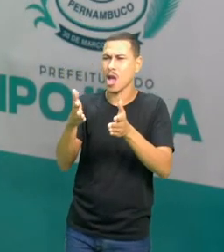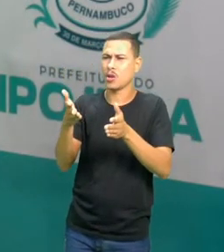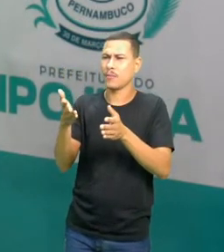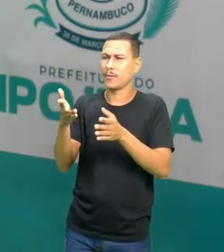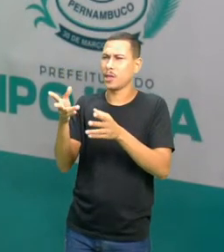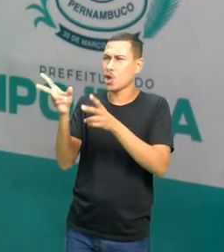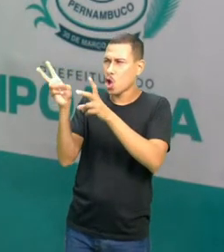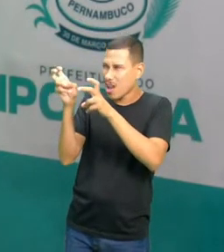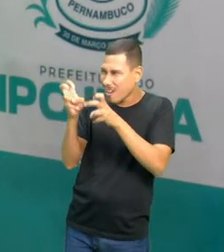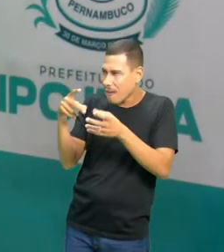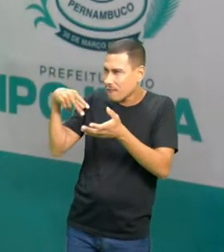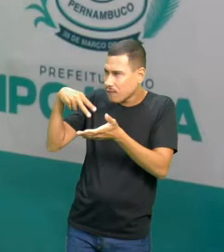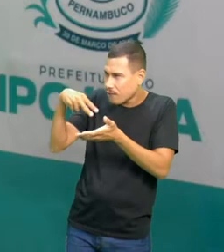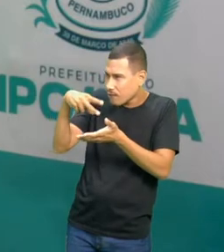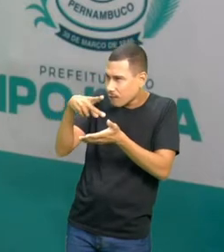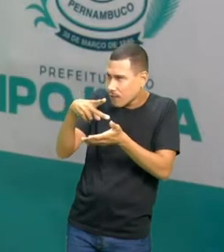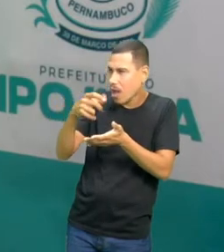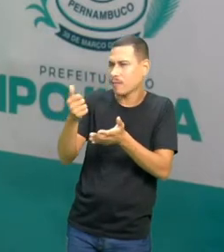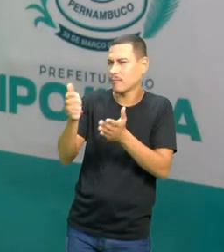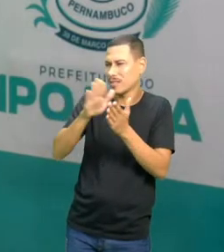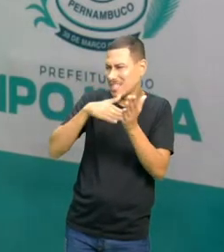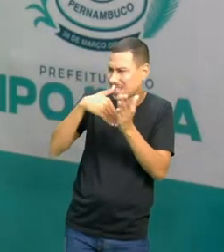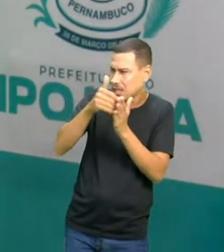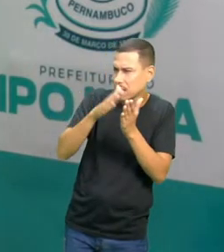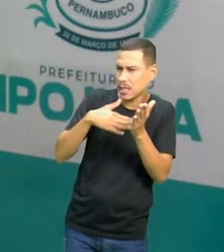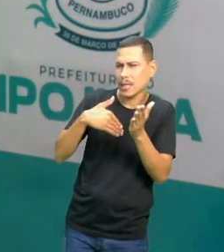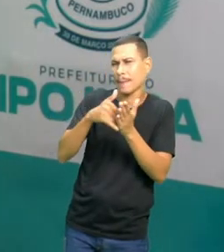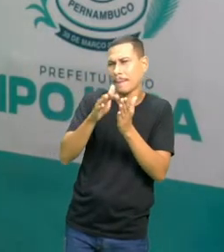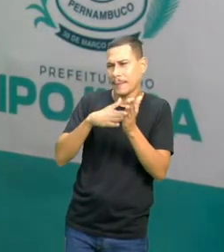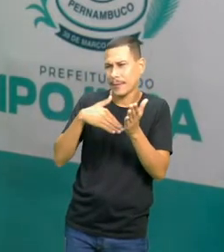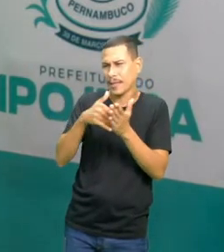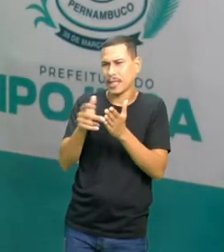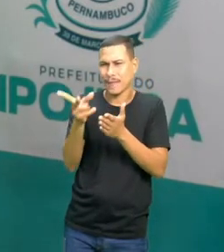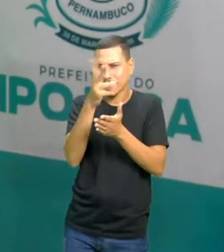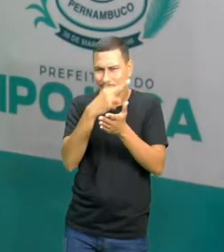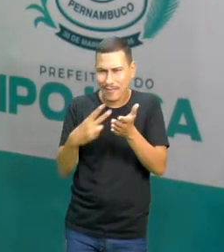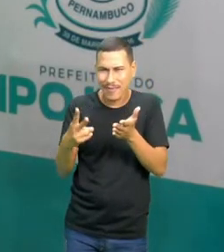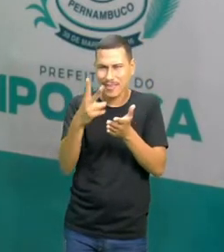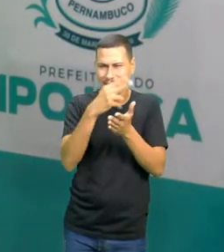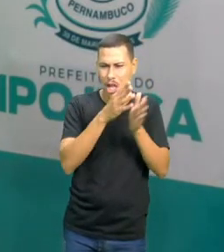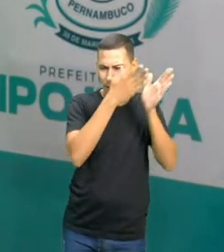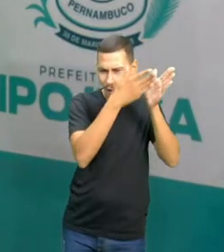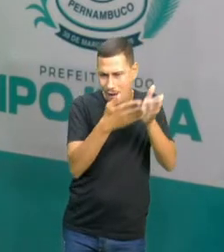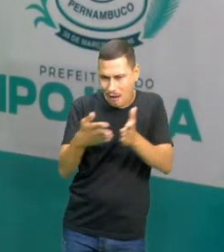pinte a sequência de formas que virá a seguir neste padrão.